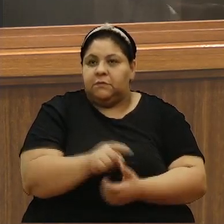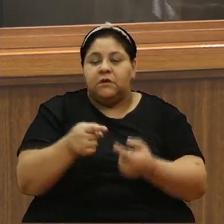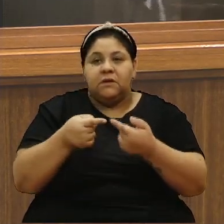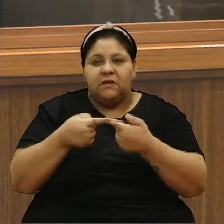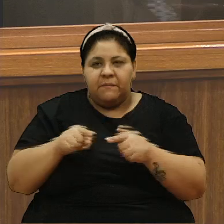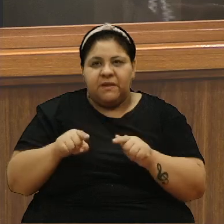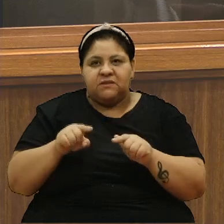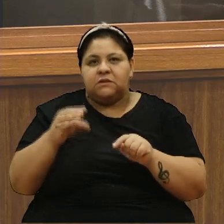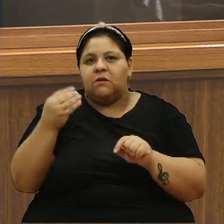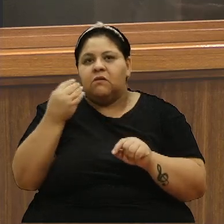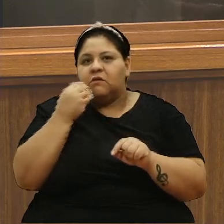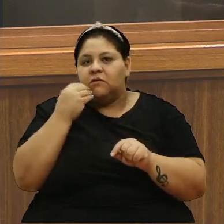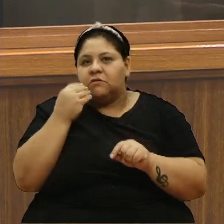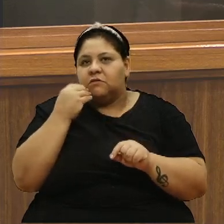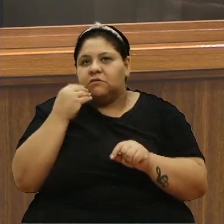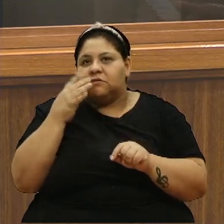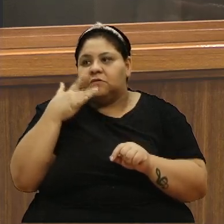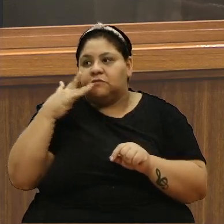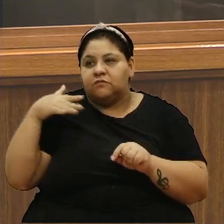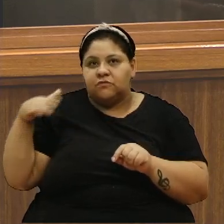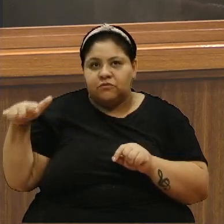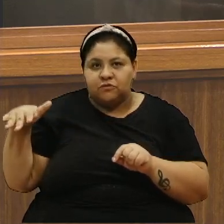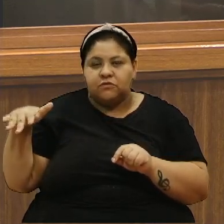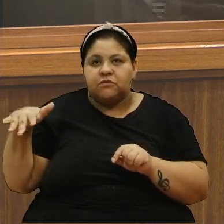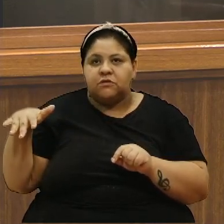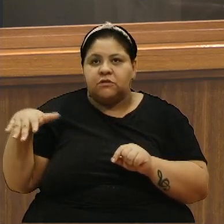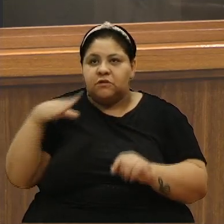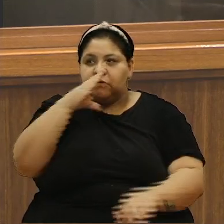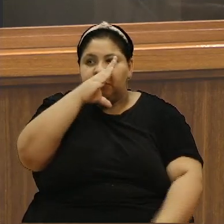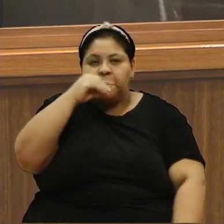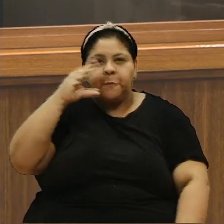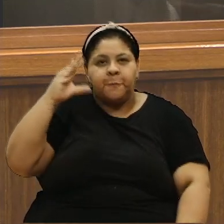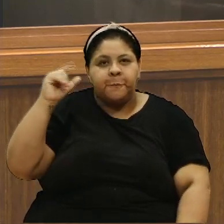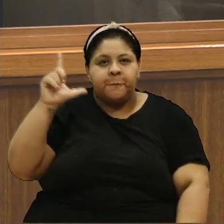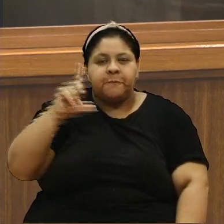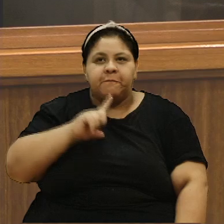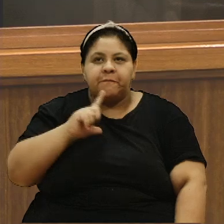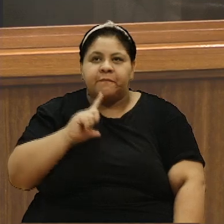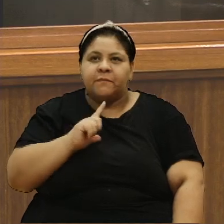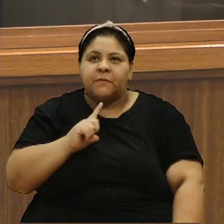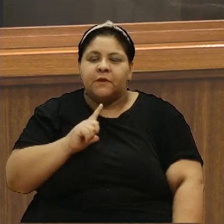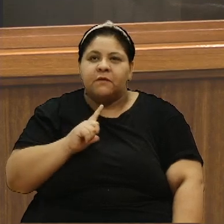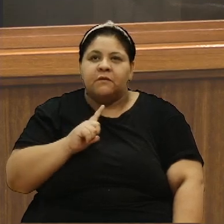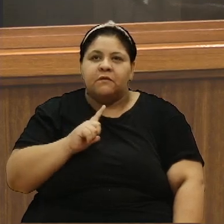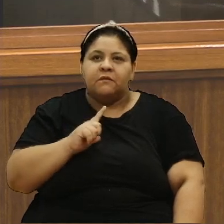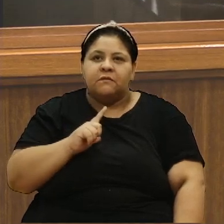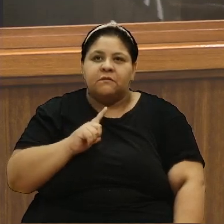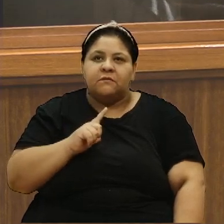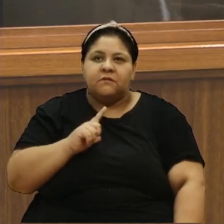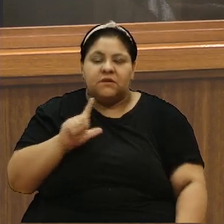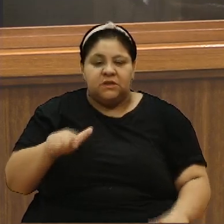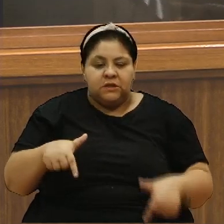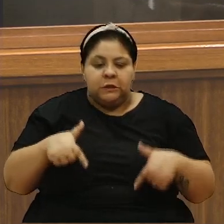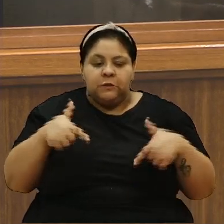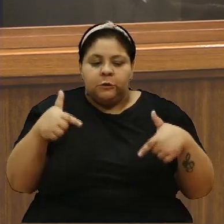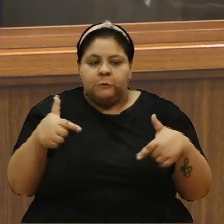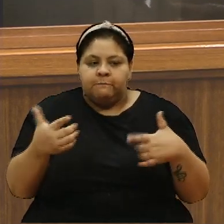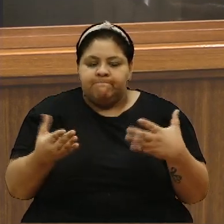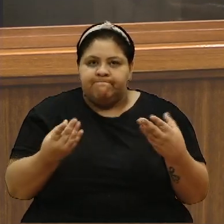com certeza, essas crianças, esses adolescentes que têm, muitas vezes, uma atitude